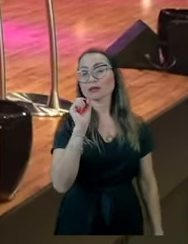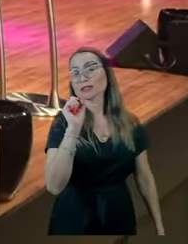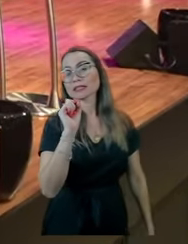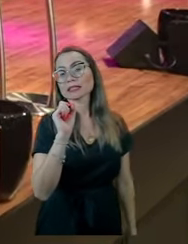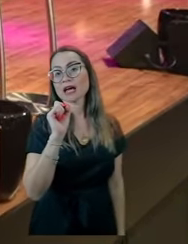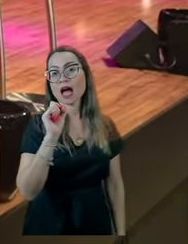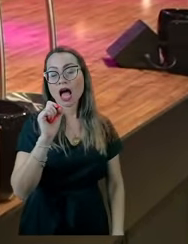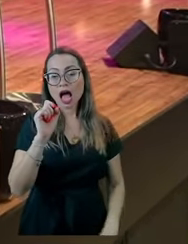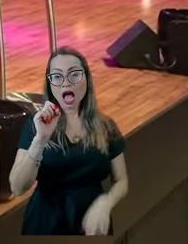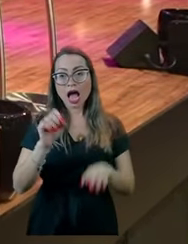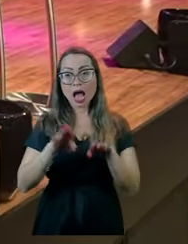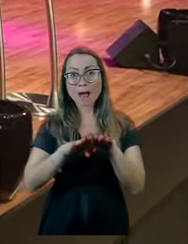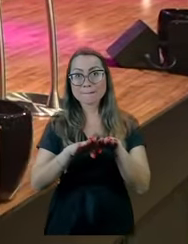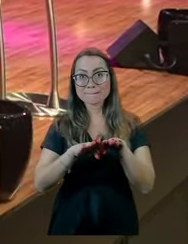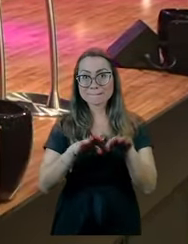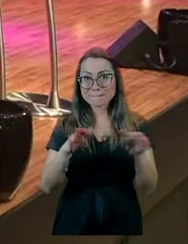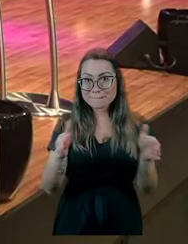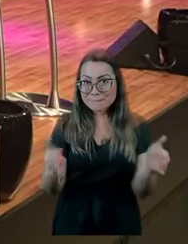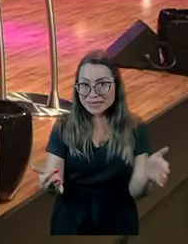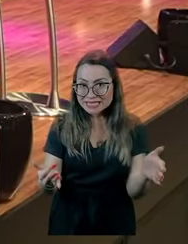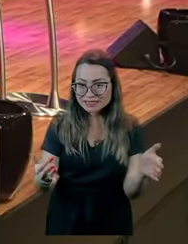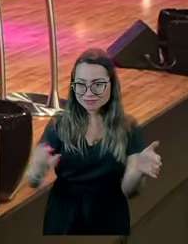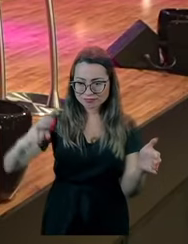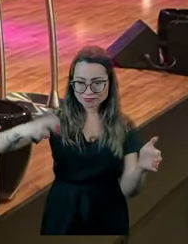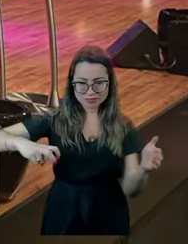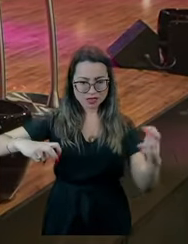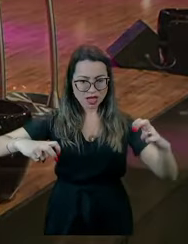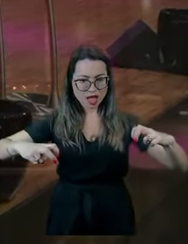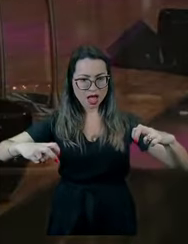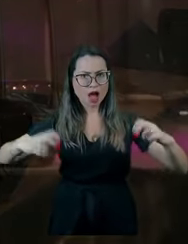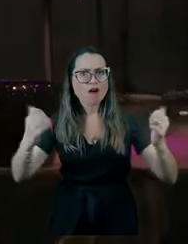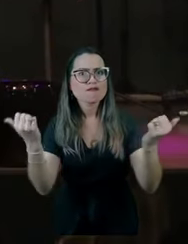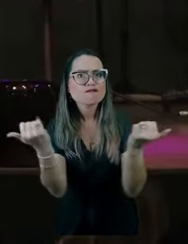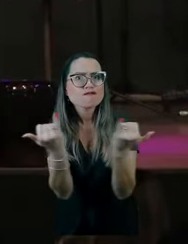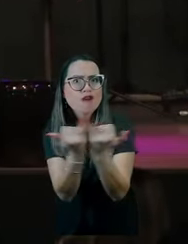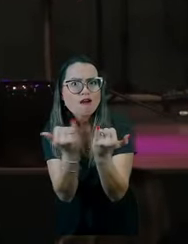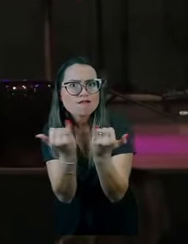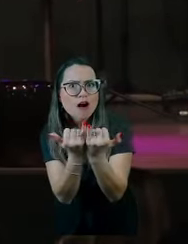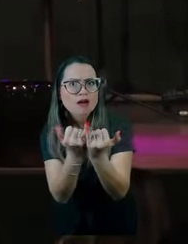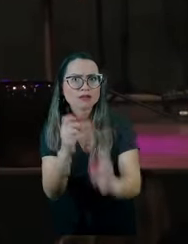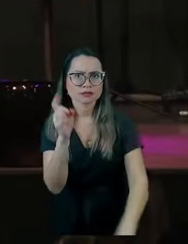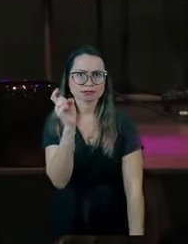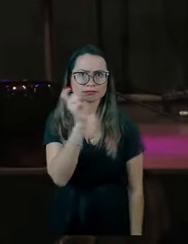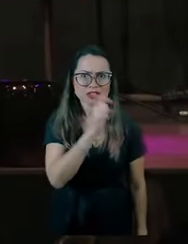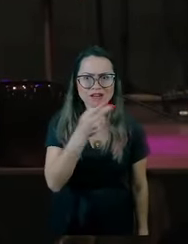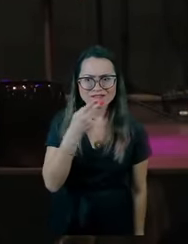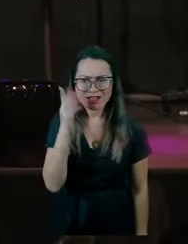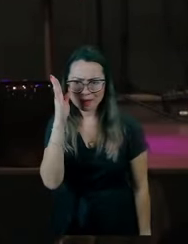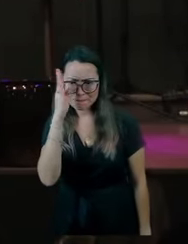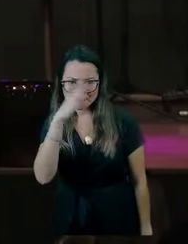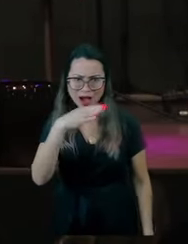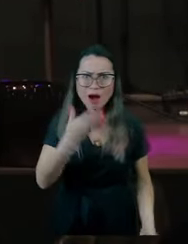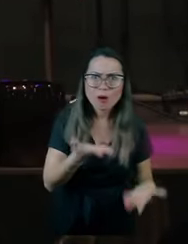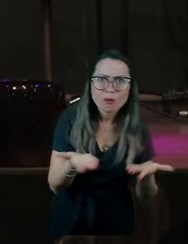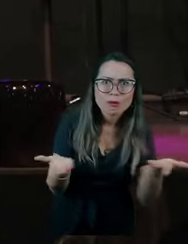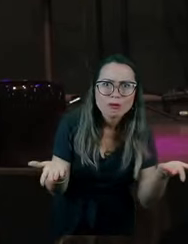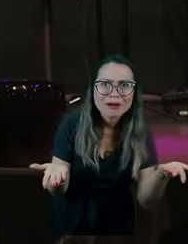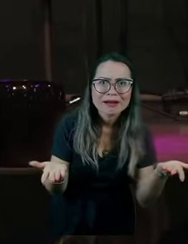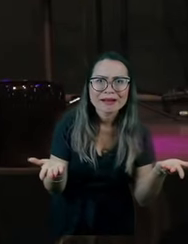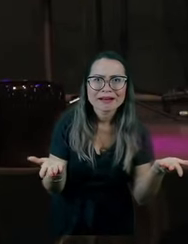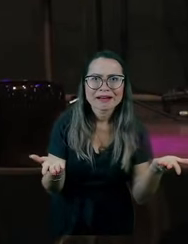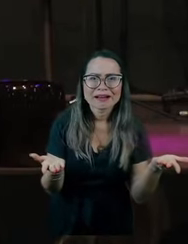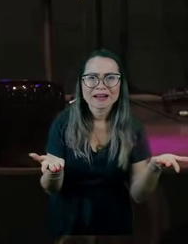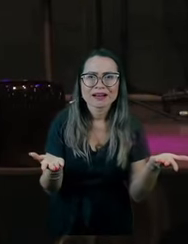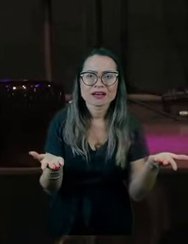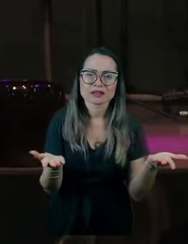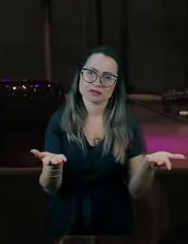assenta tem fofoca, tem mentira, tem maledicência, tem sempre desconstruindo o outro,